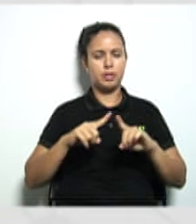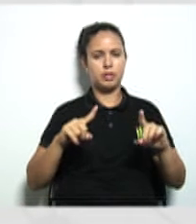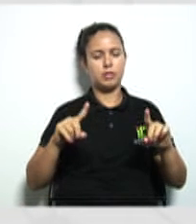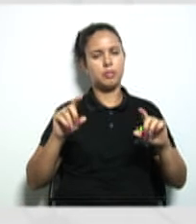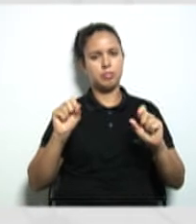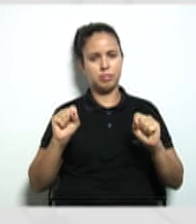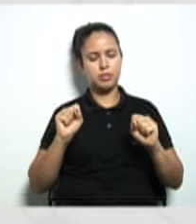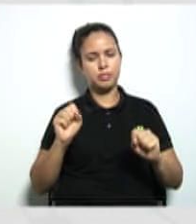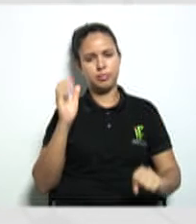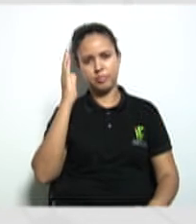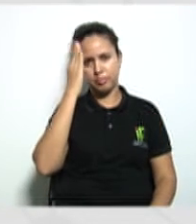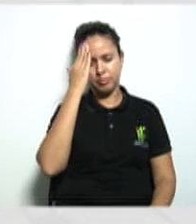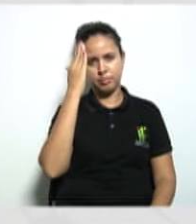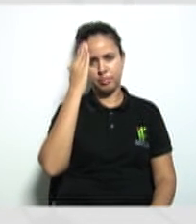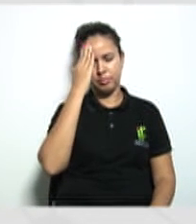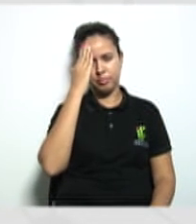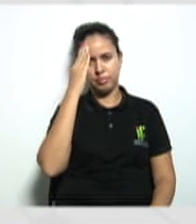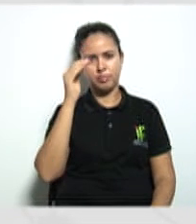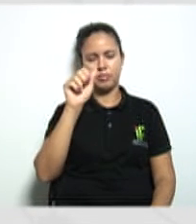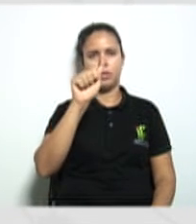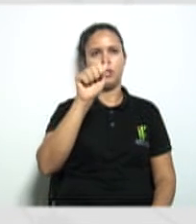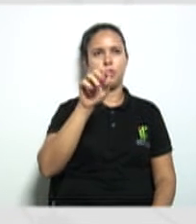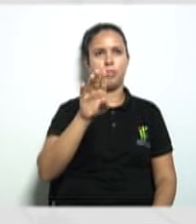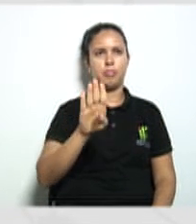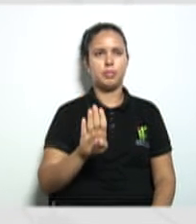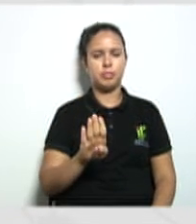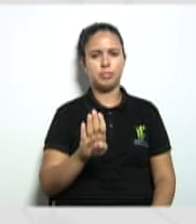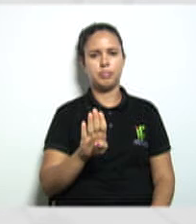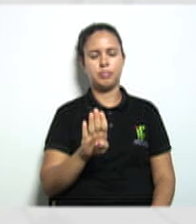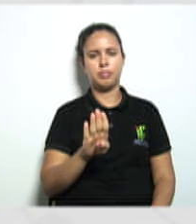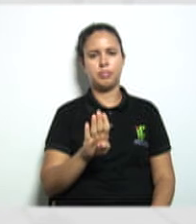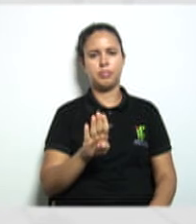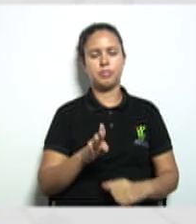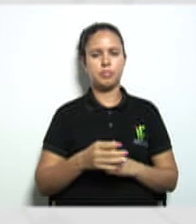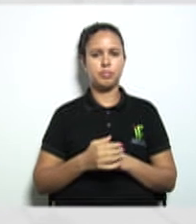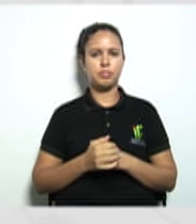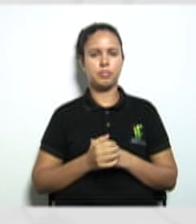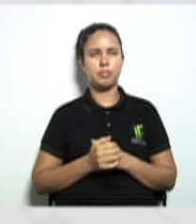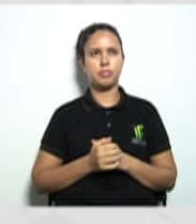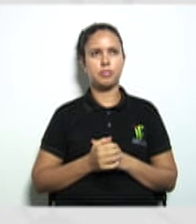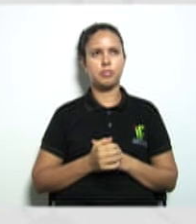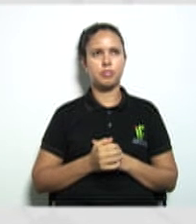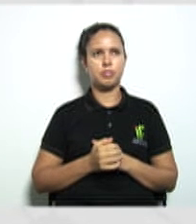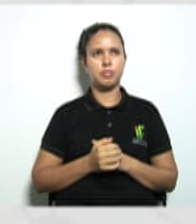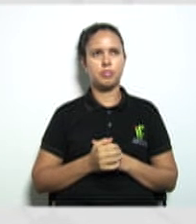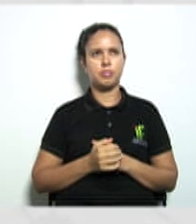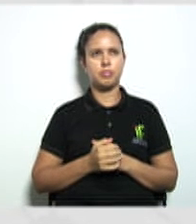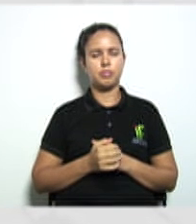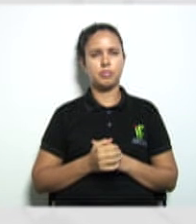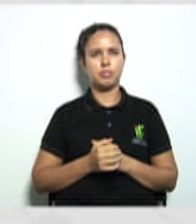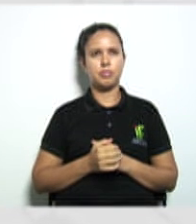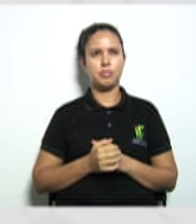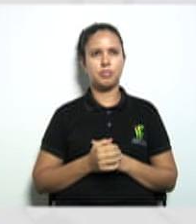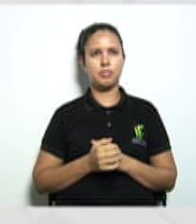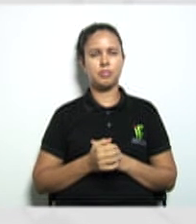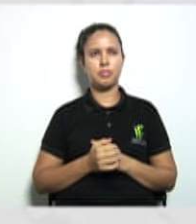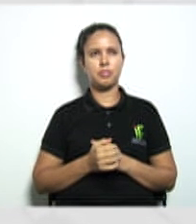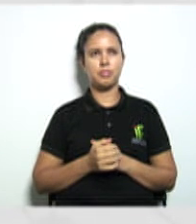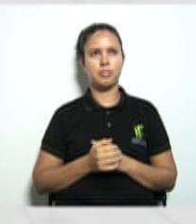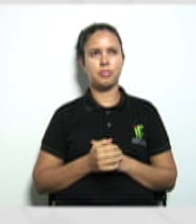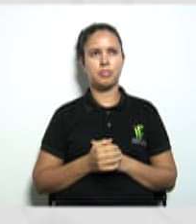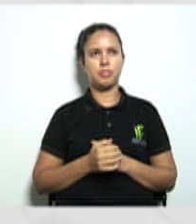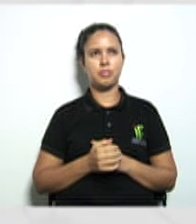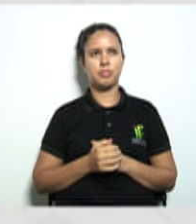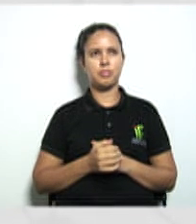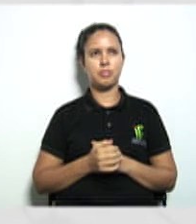podemos entender que é a letra A e a letra B, tá? Olha só, a segunda letra A fala o seguinte, que se refere à letra